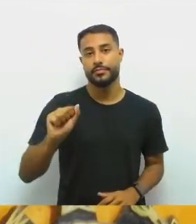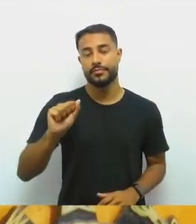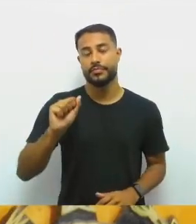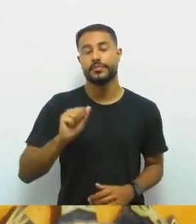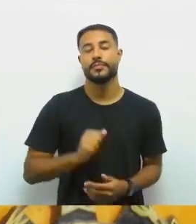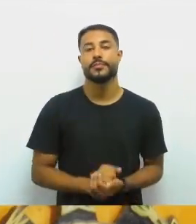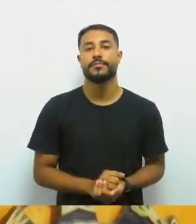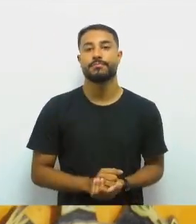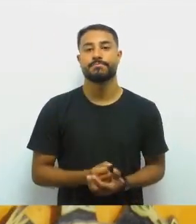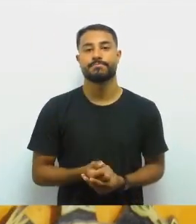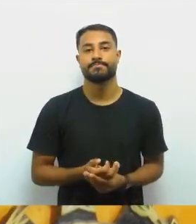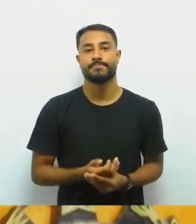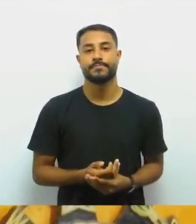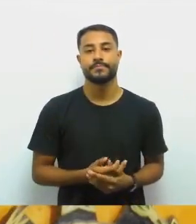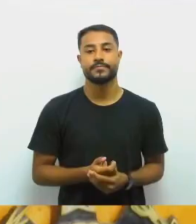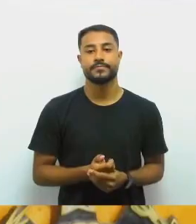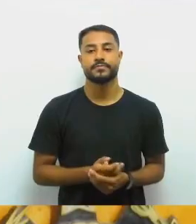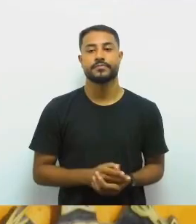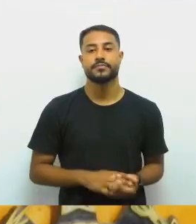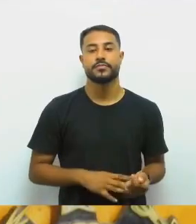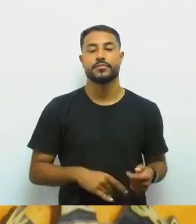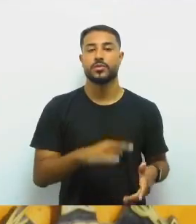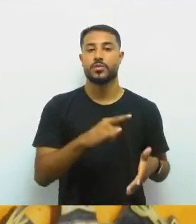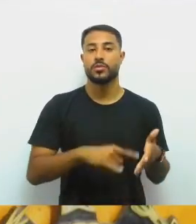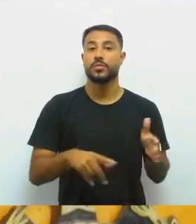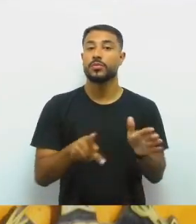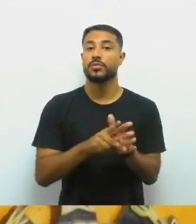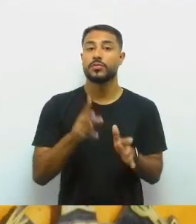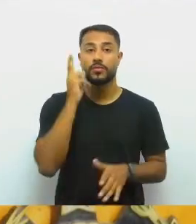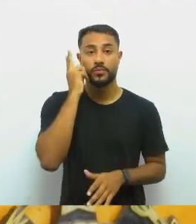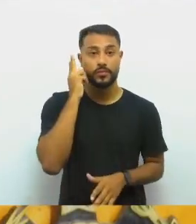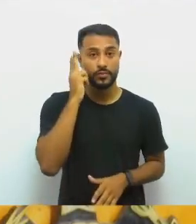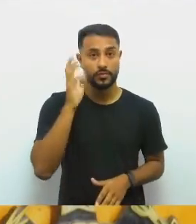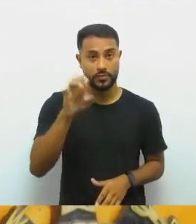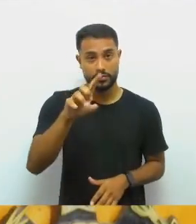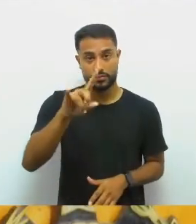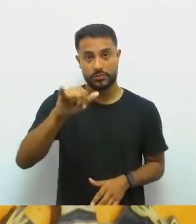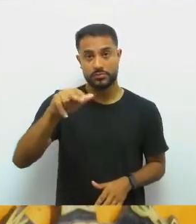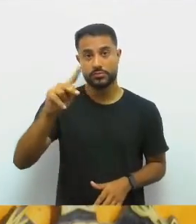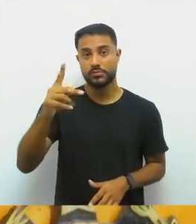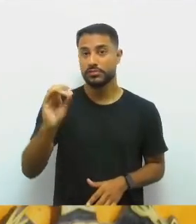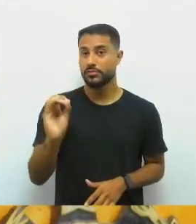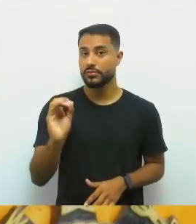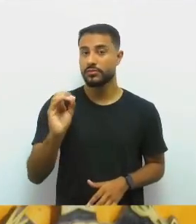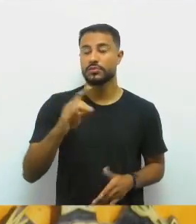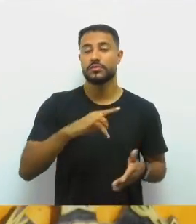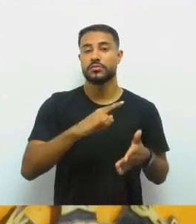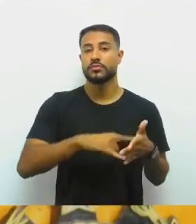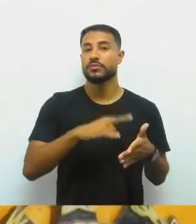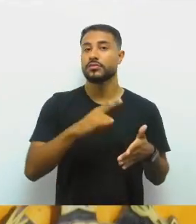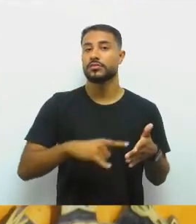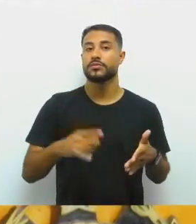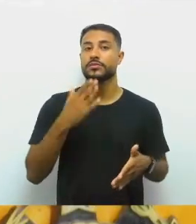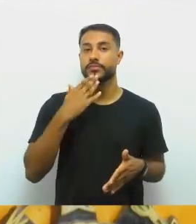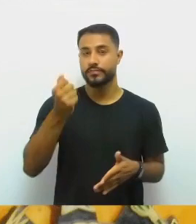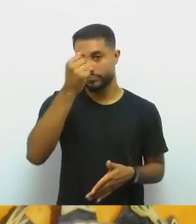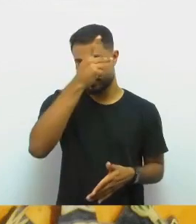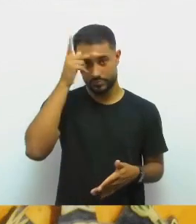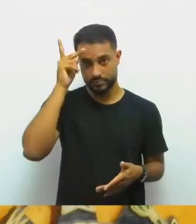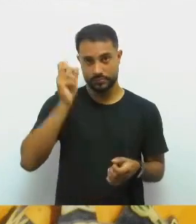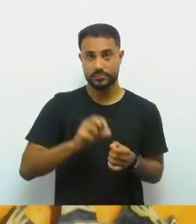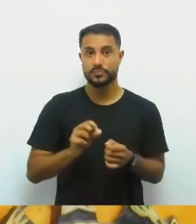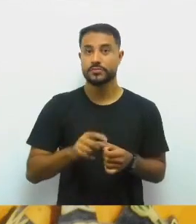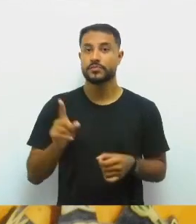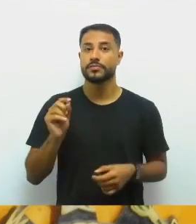Delino, no bairro Tanguá. Matérias do vereador Edinho Rodrigues. Indicação 3412, indicando ao prefeito municipal